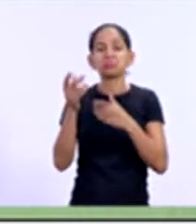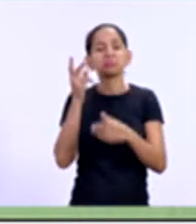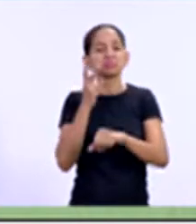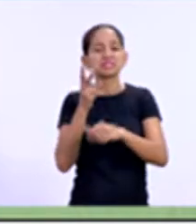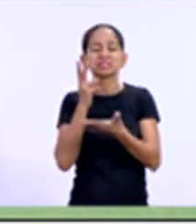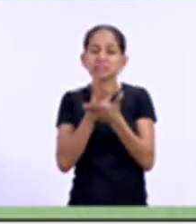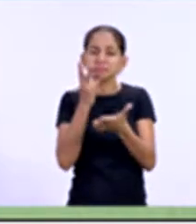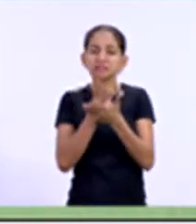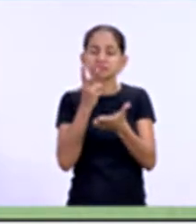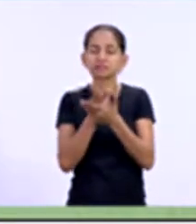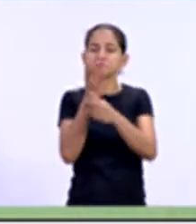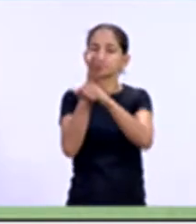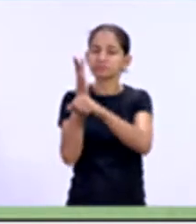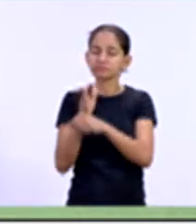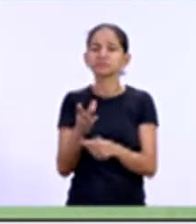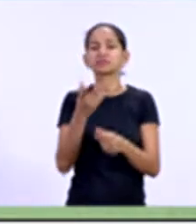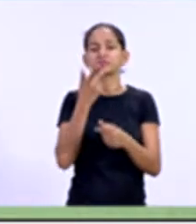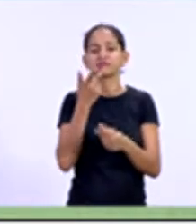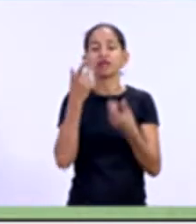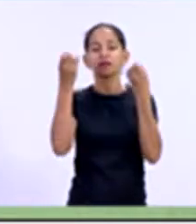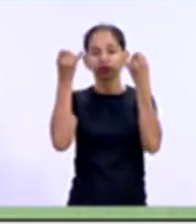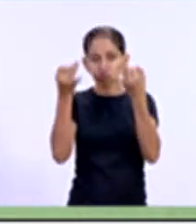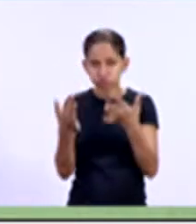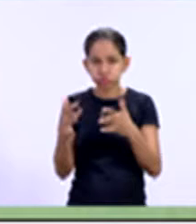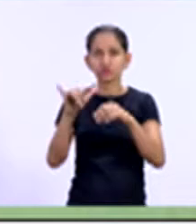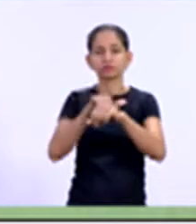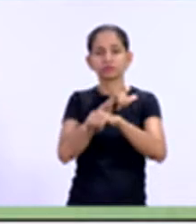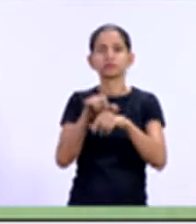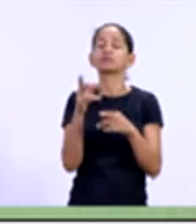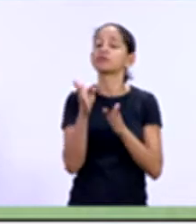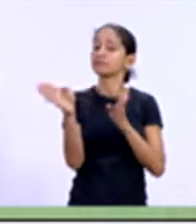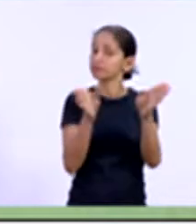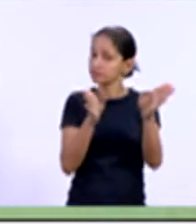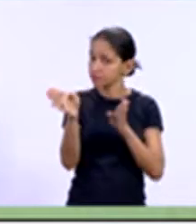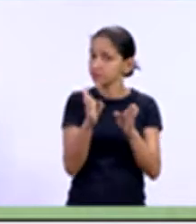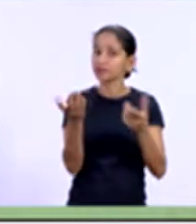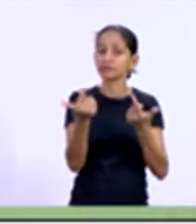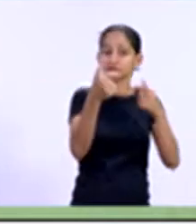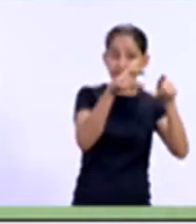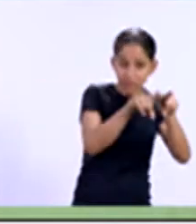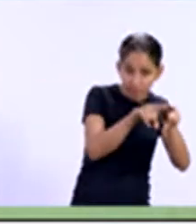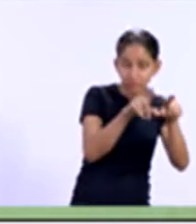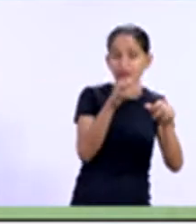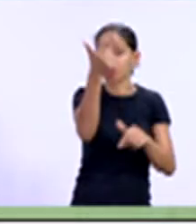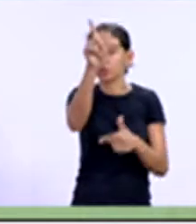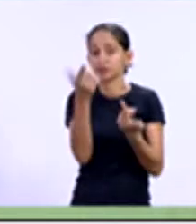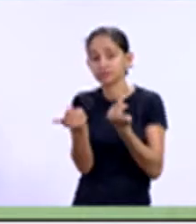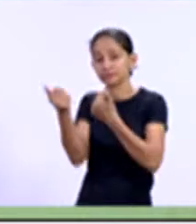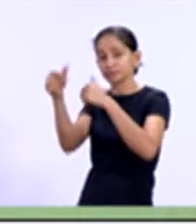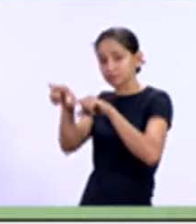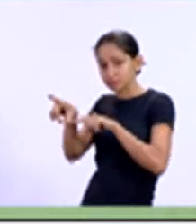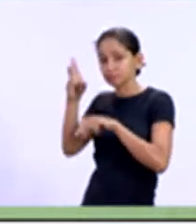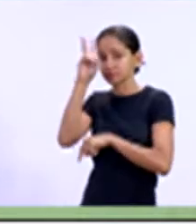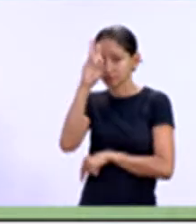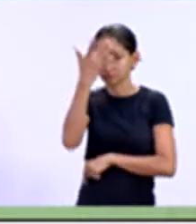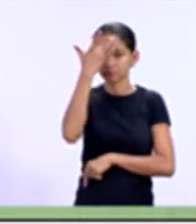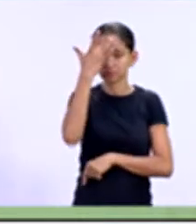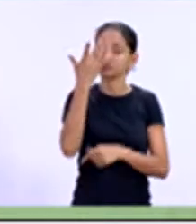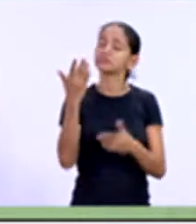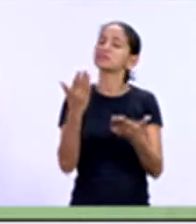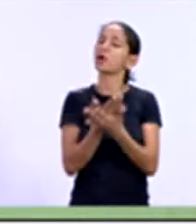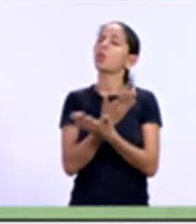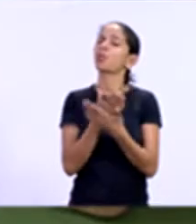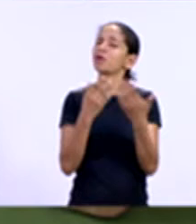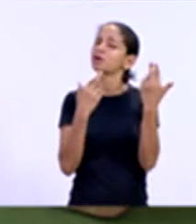sempre, né, definindo o que é uma ferramenta síncrona, o que é uma ferramenta assíncrona? Isso tem alguma